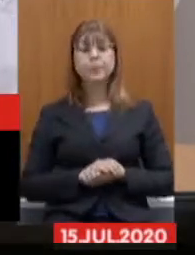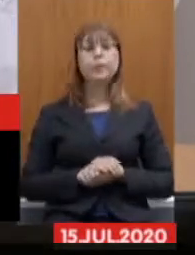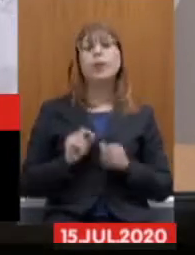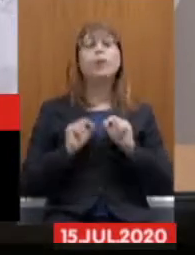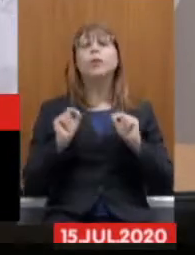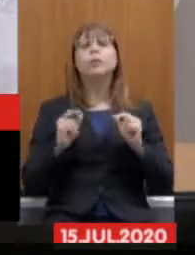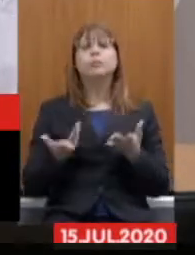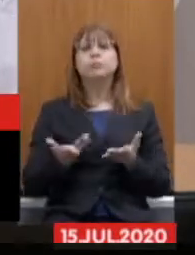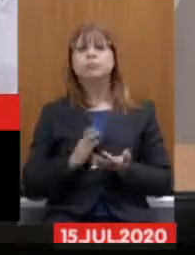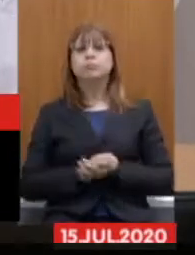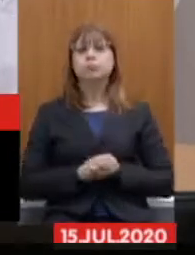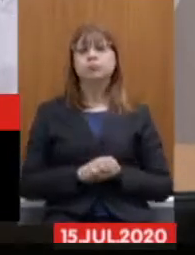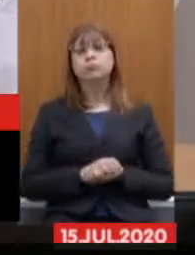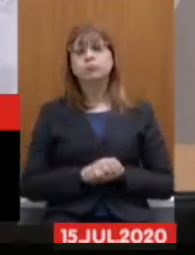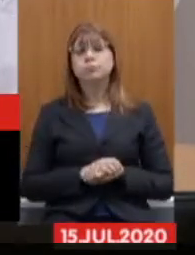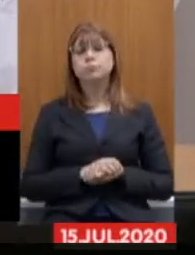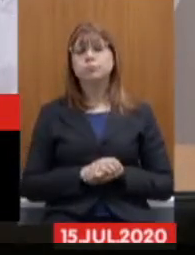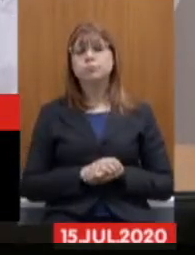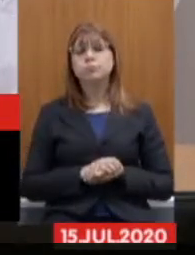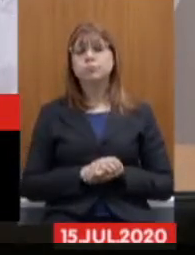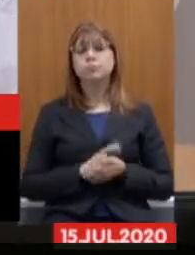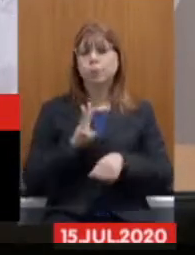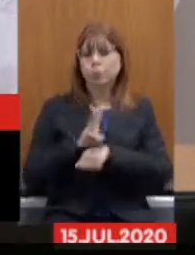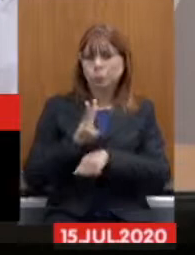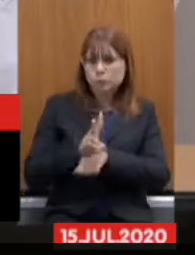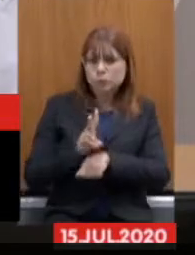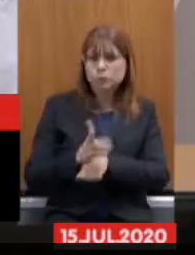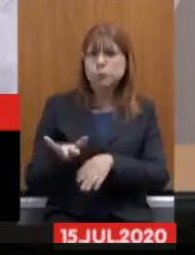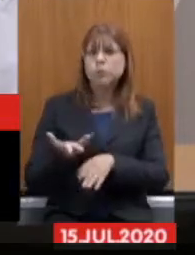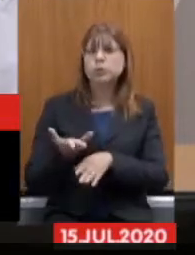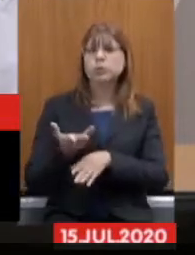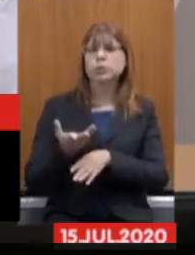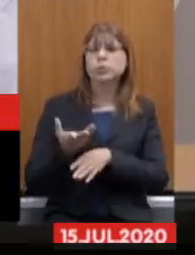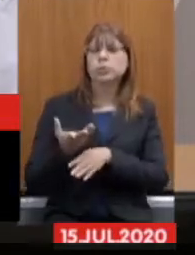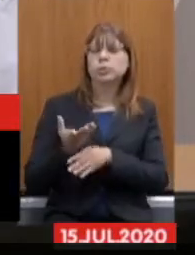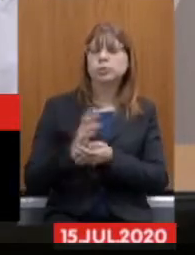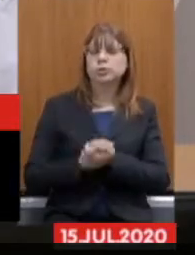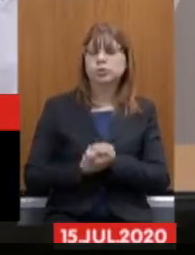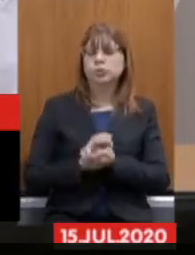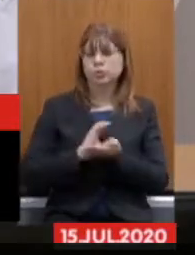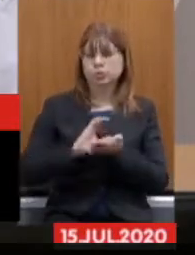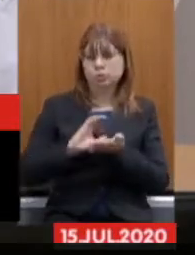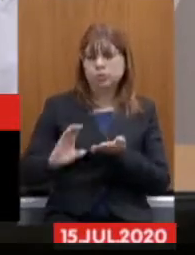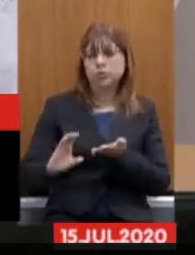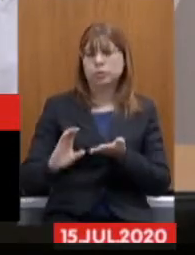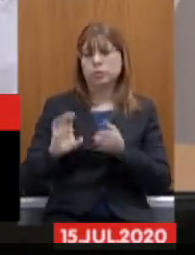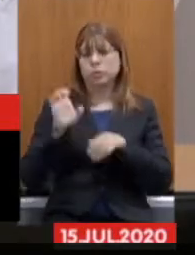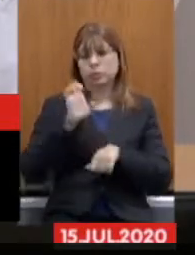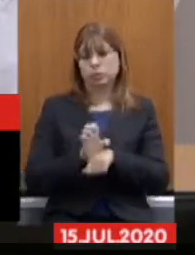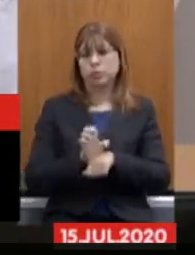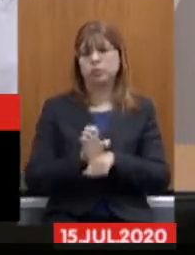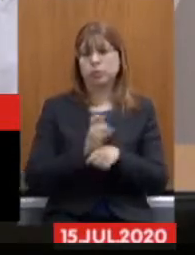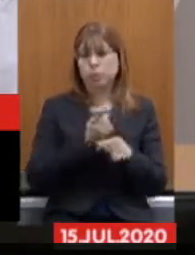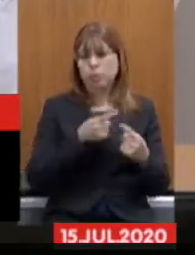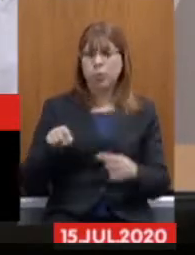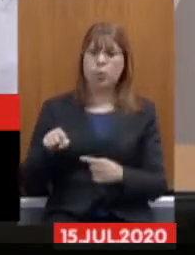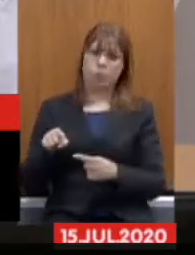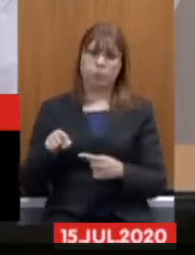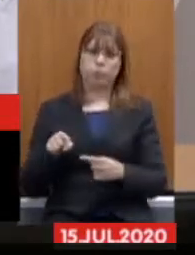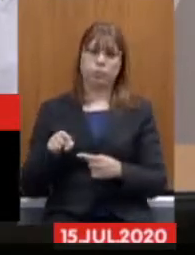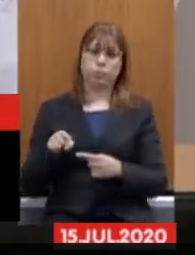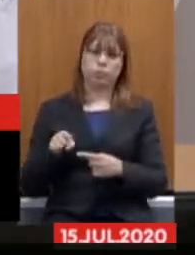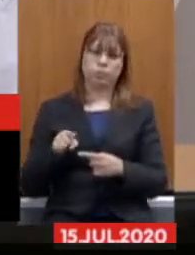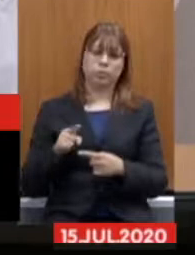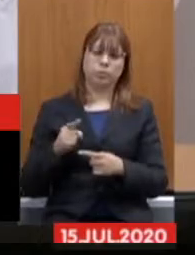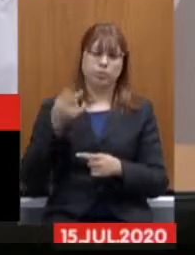fazer então a proteger a receita do estado e combater é combater a sonegação como já foi dito ou